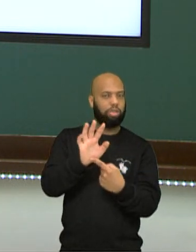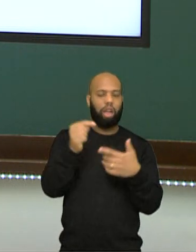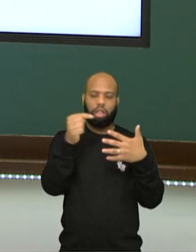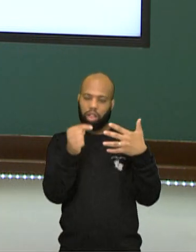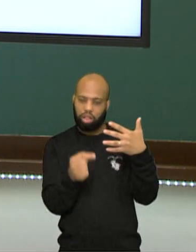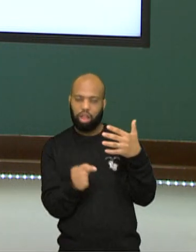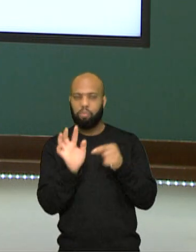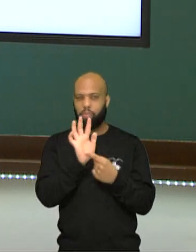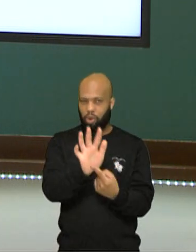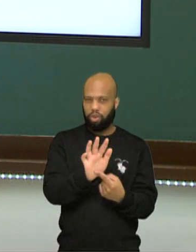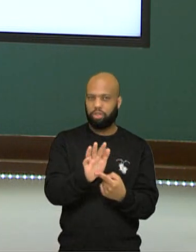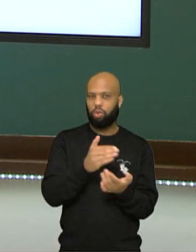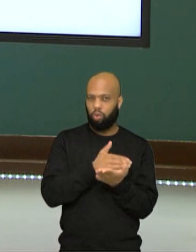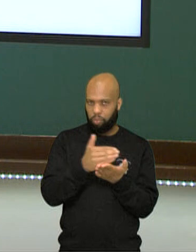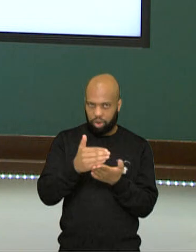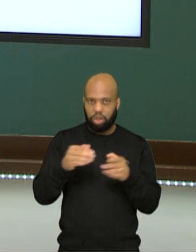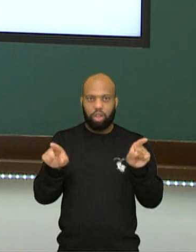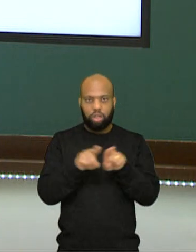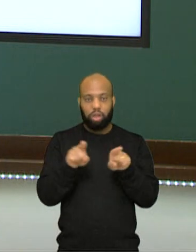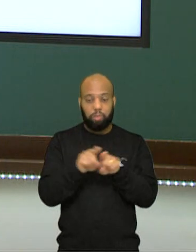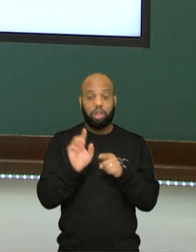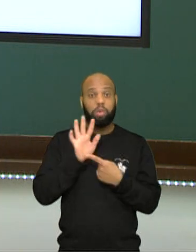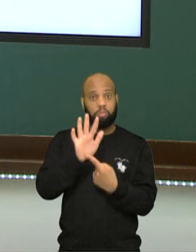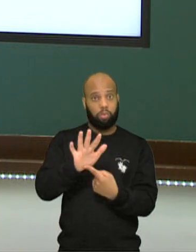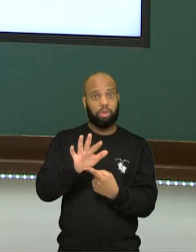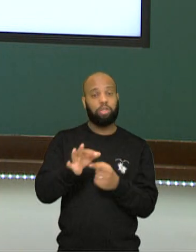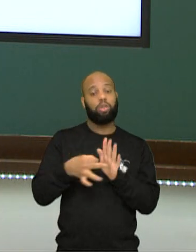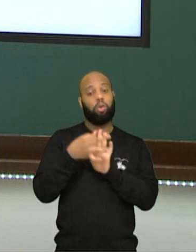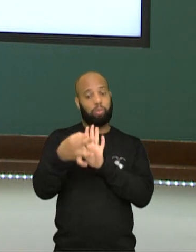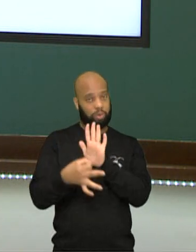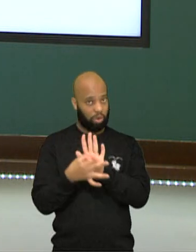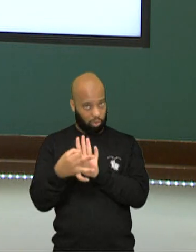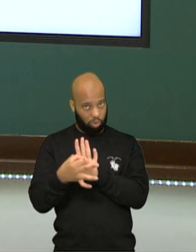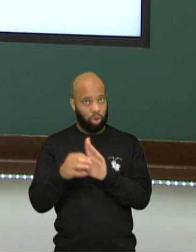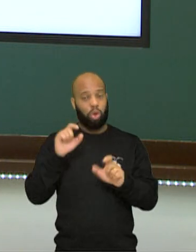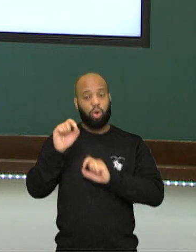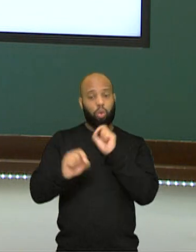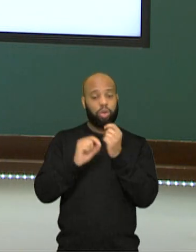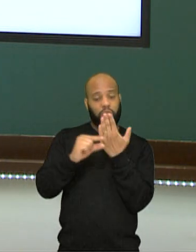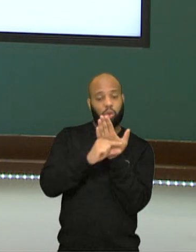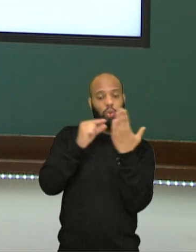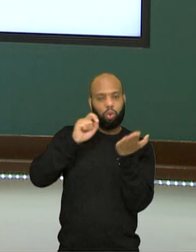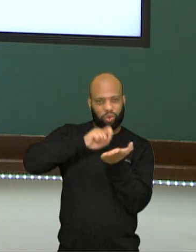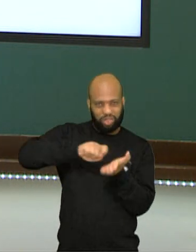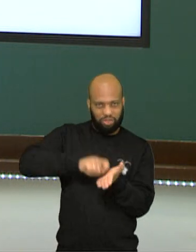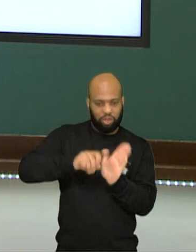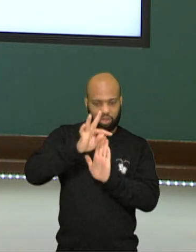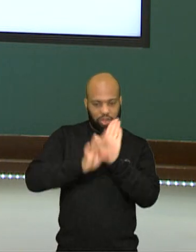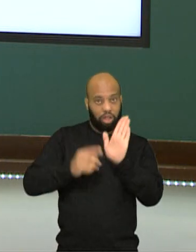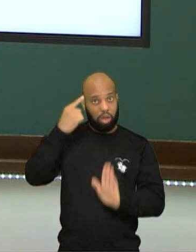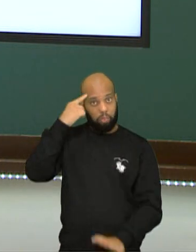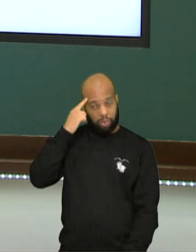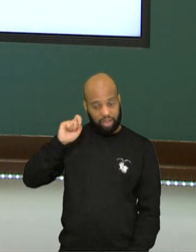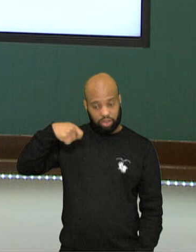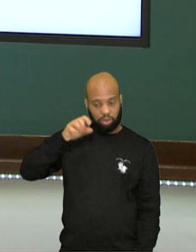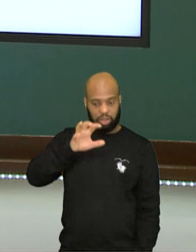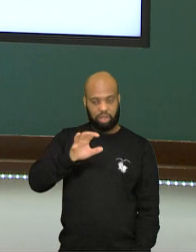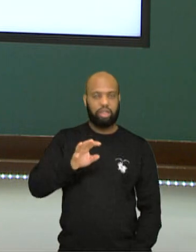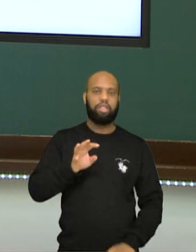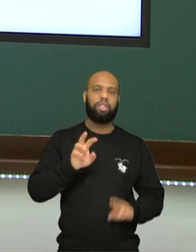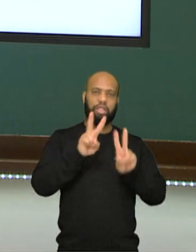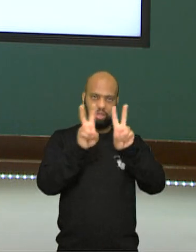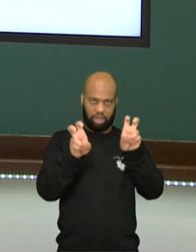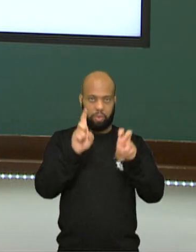para o leitor e também a opinião, o que o autor pensa a respeito desse tema, a tese.